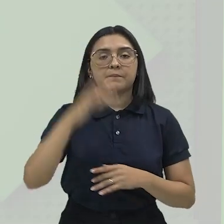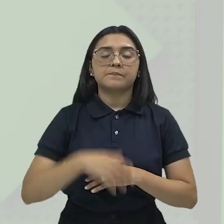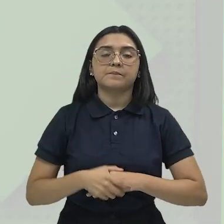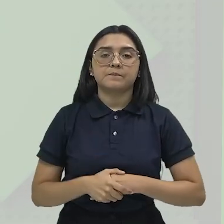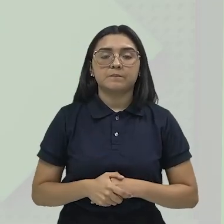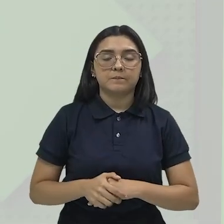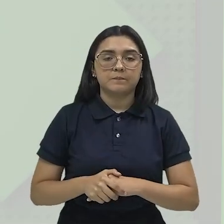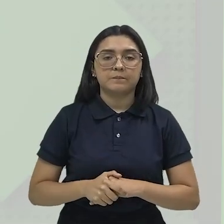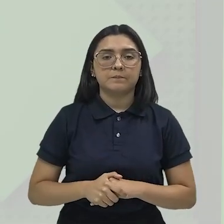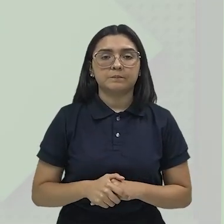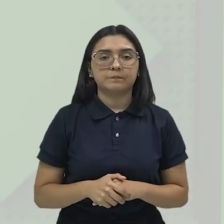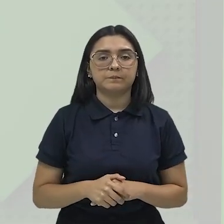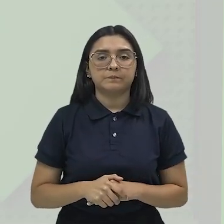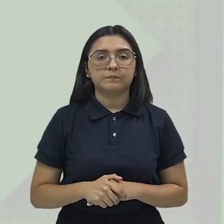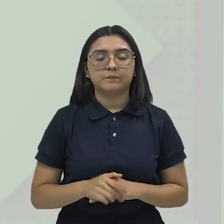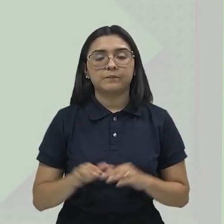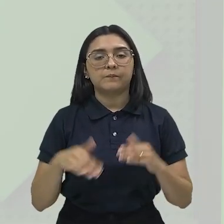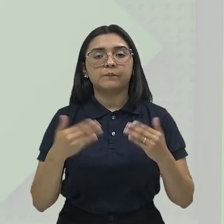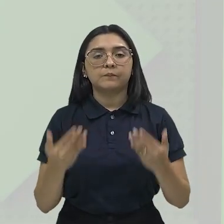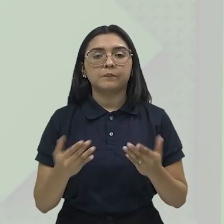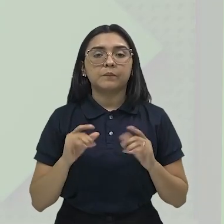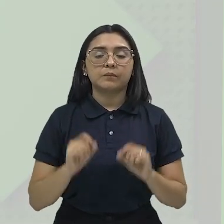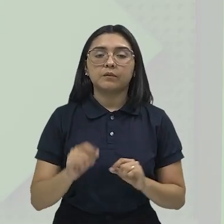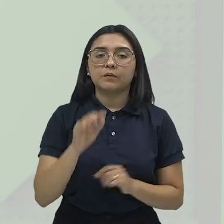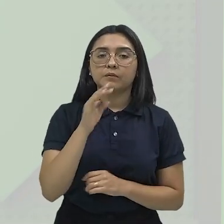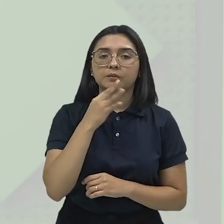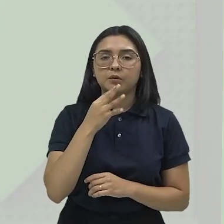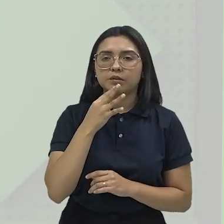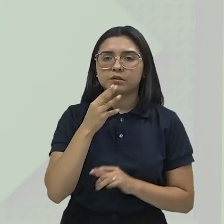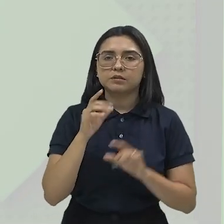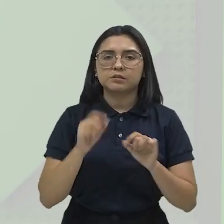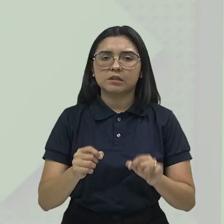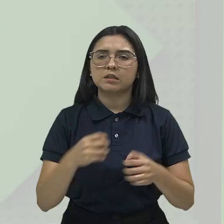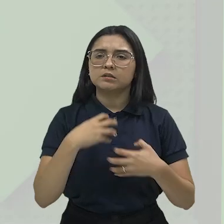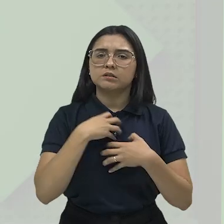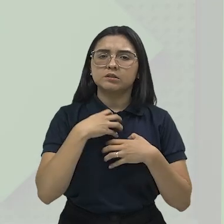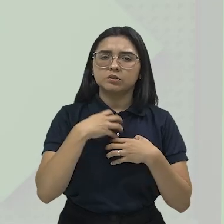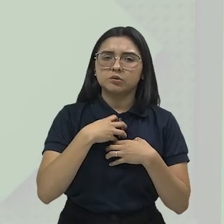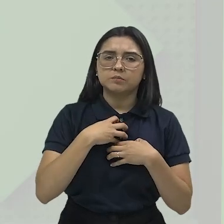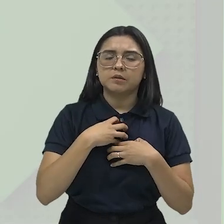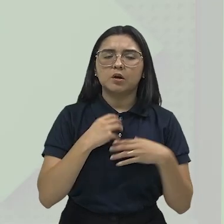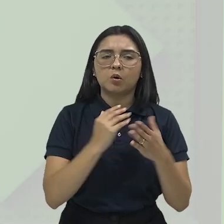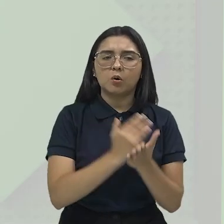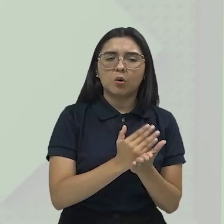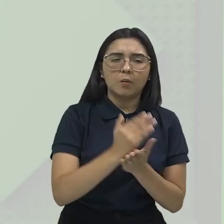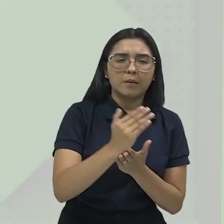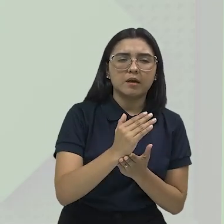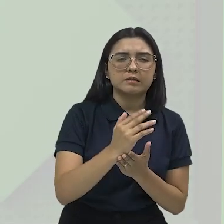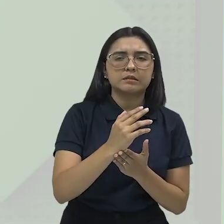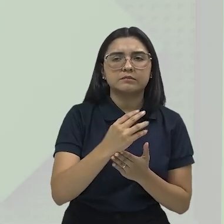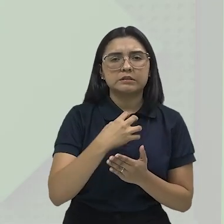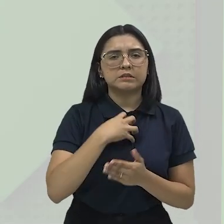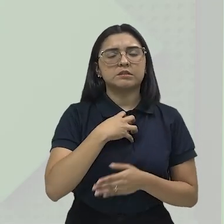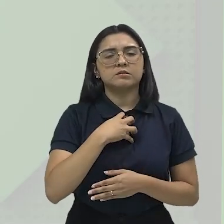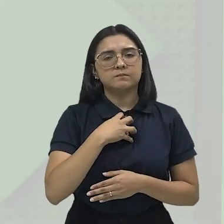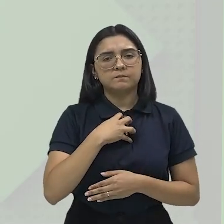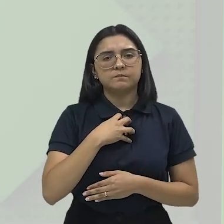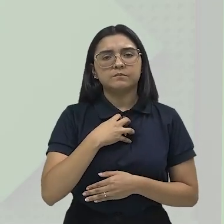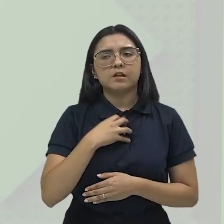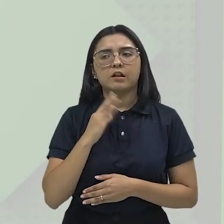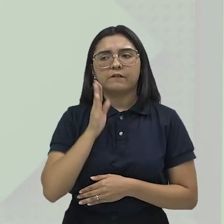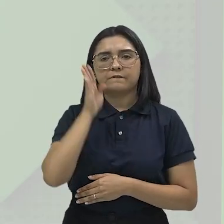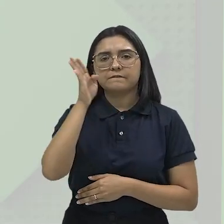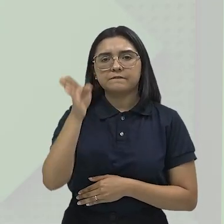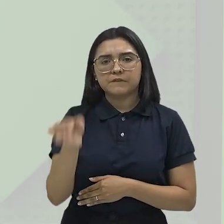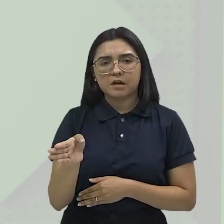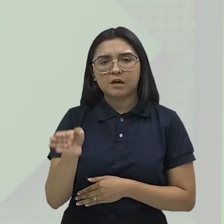Então, por conhecer bastante, quando esses sintomas começam a aparecer, a pessoa se dirige ao